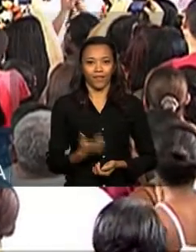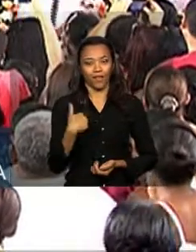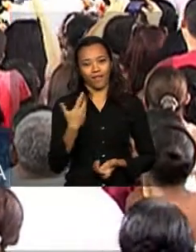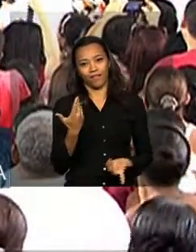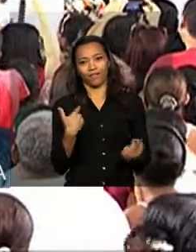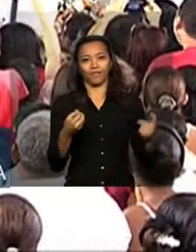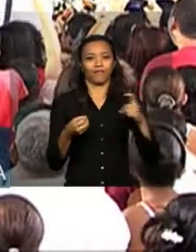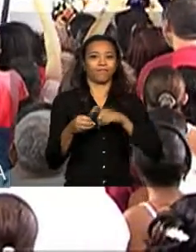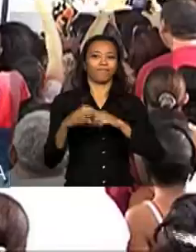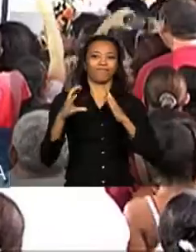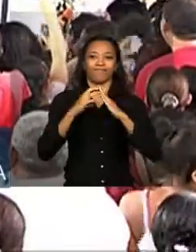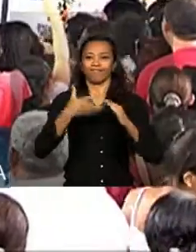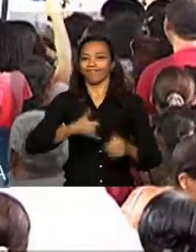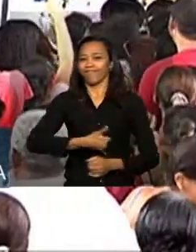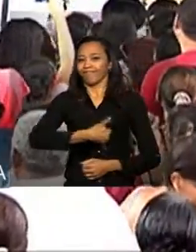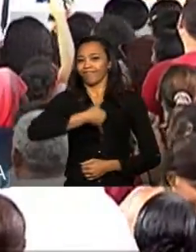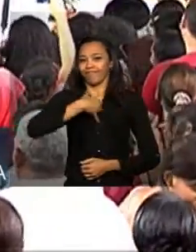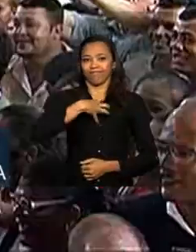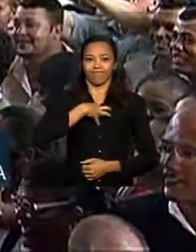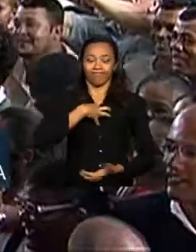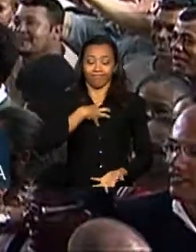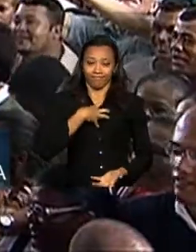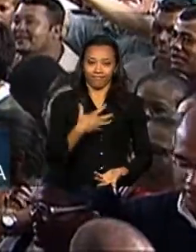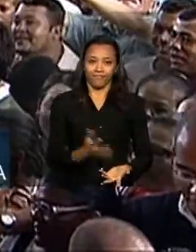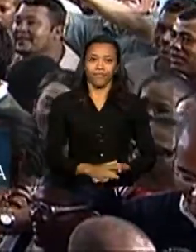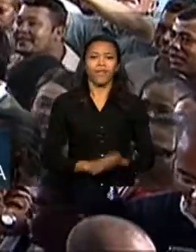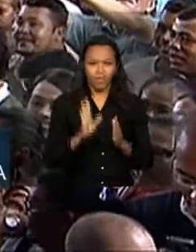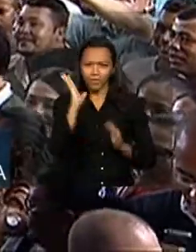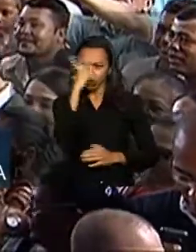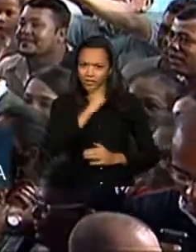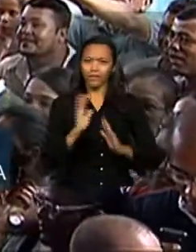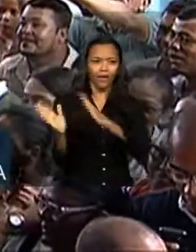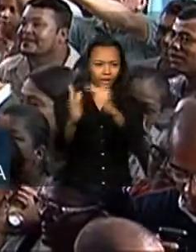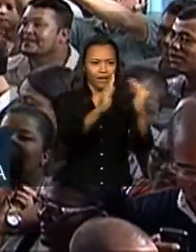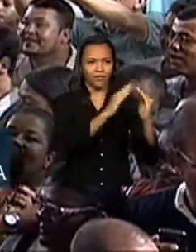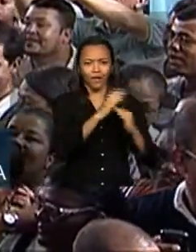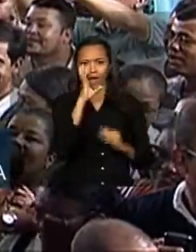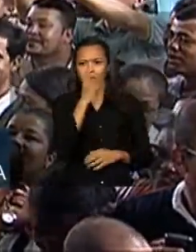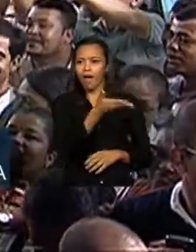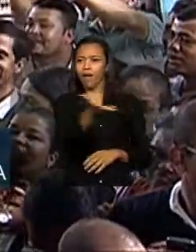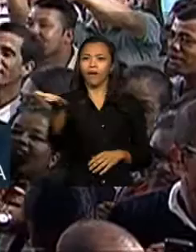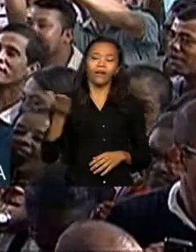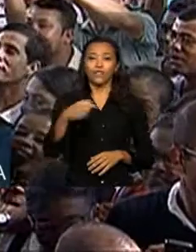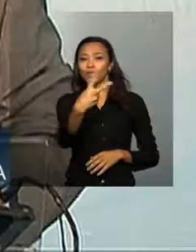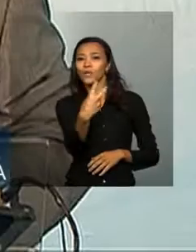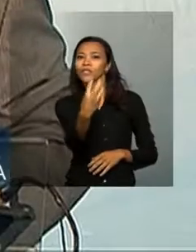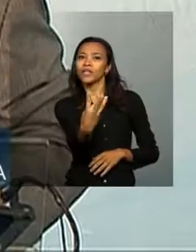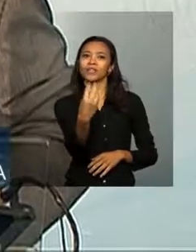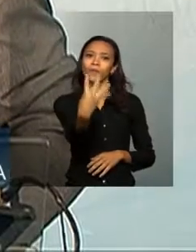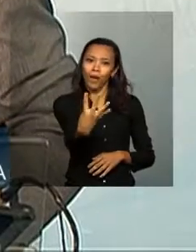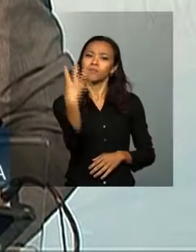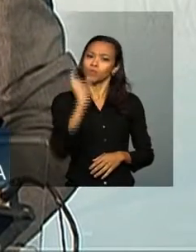casa cheio. Mas o conjunto tá bonitão. Não é bom daqui a 2, 3, 4 anos